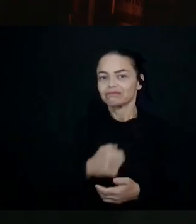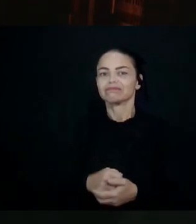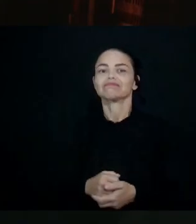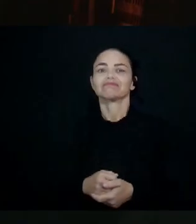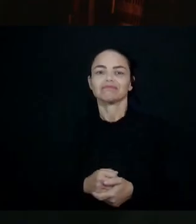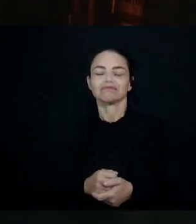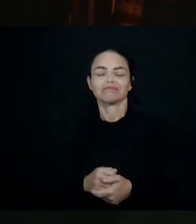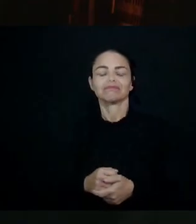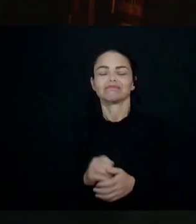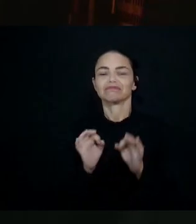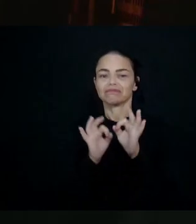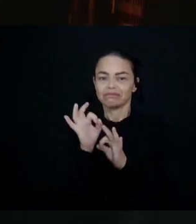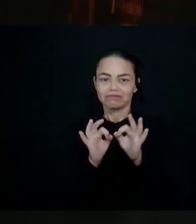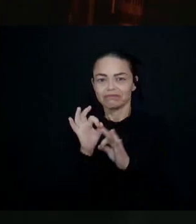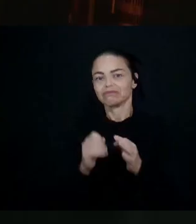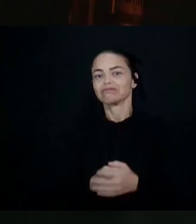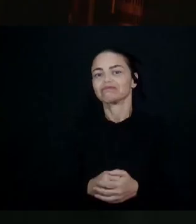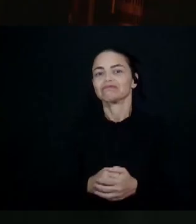alinhar